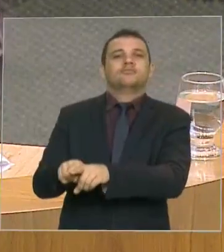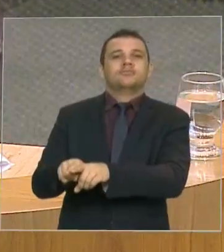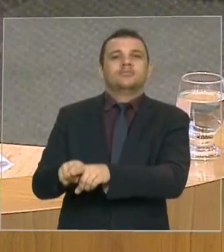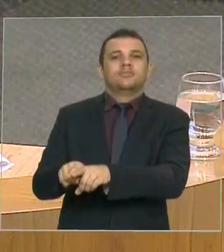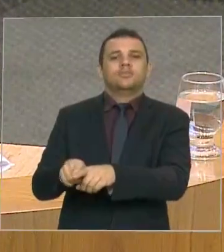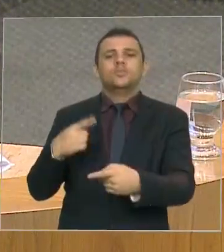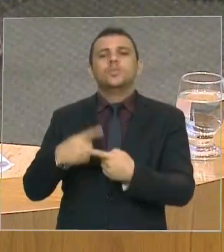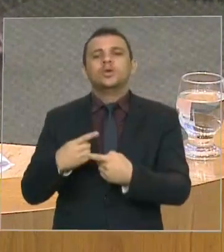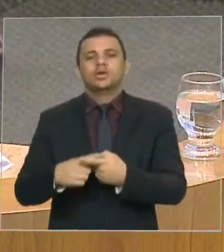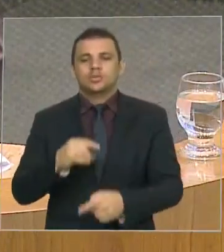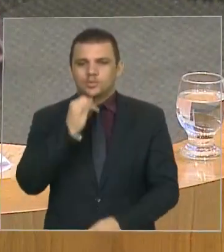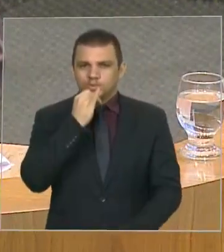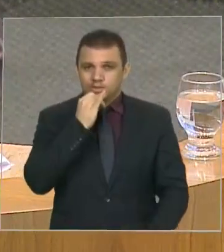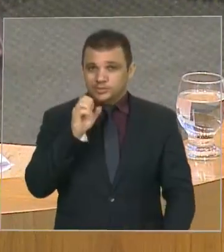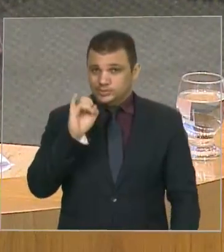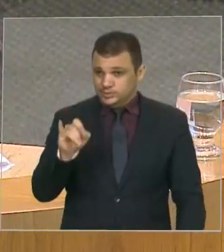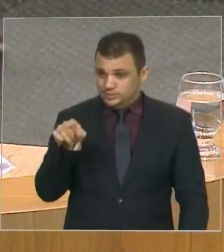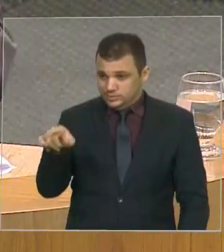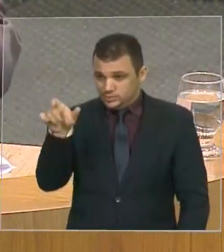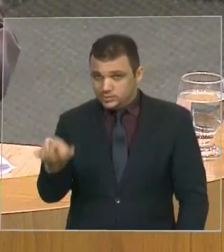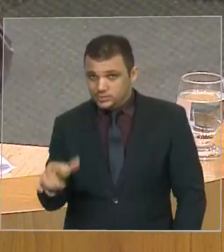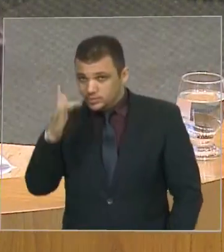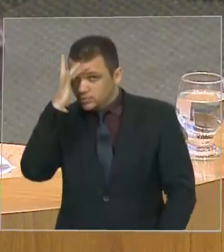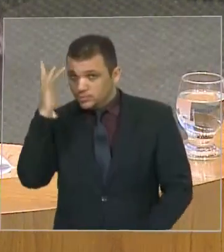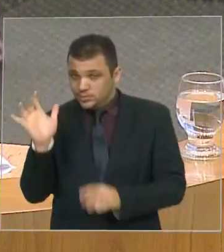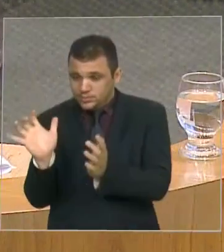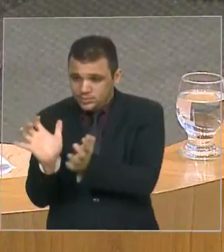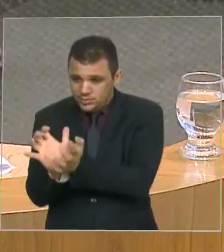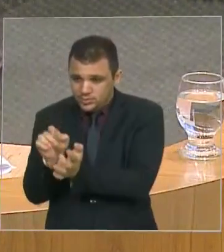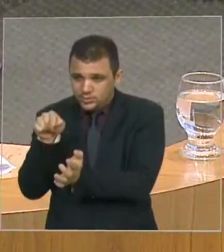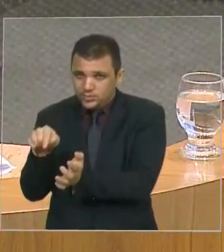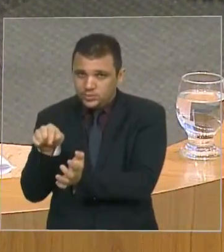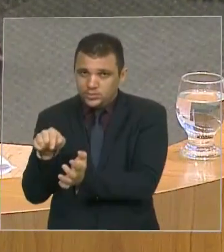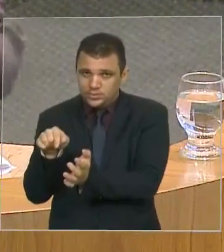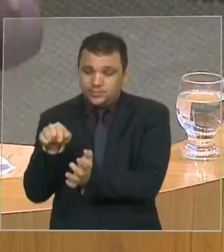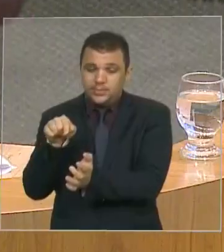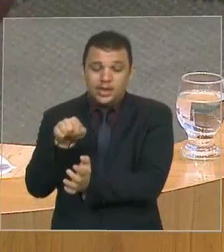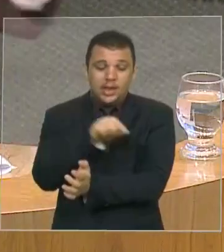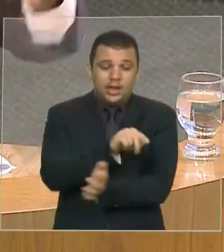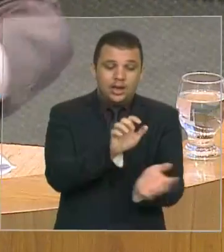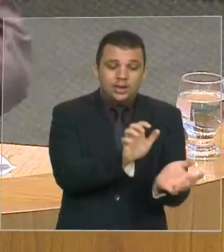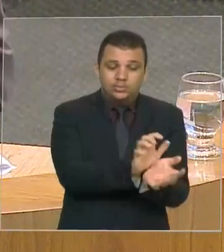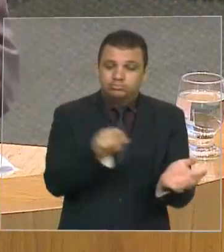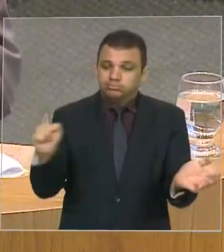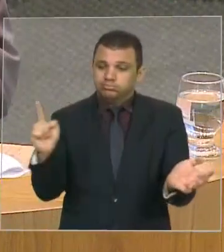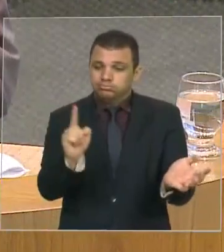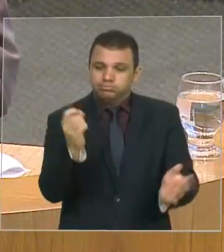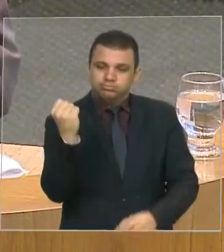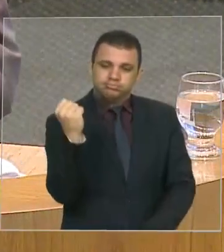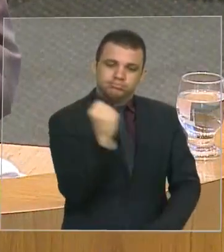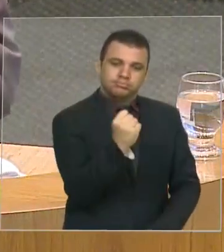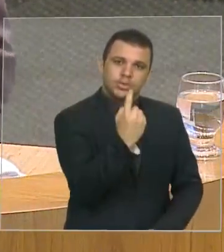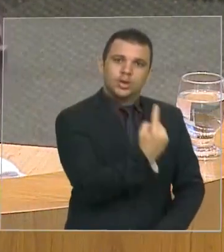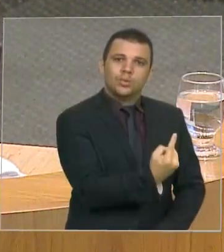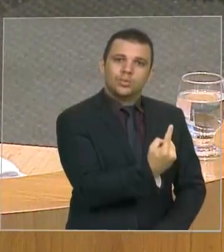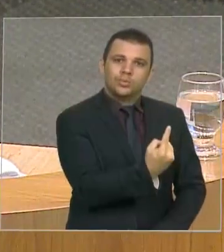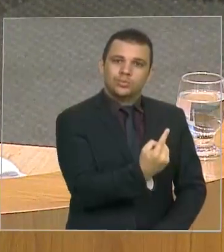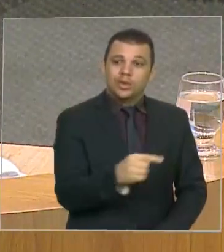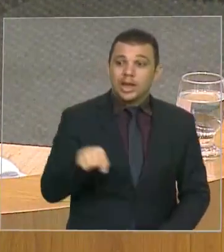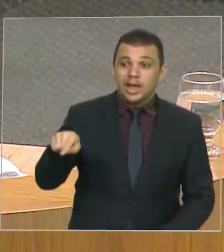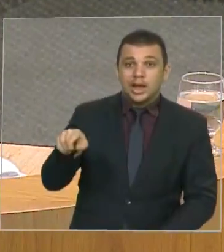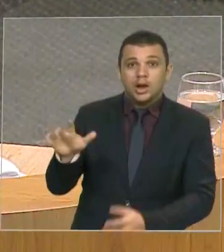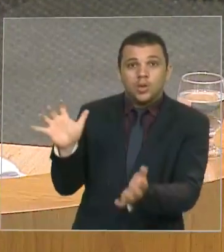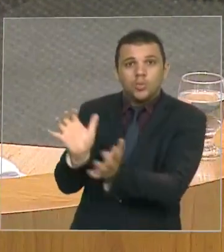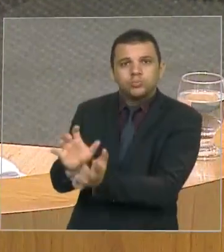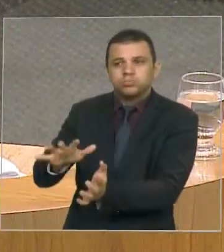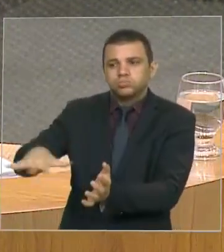tribo matava um da outra tribo, aqueles que tiveram o seu vitimado ia lá e dizimava a tribo. Se dizia, não, a lei